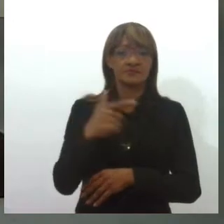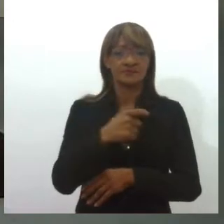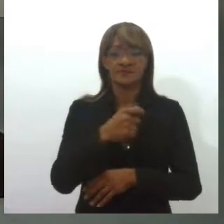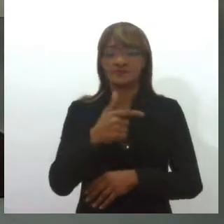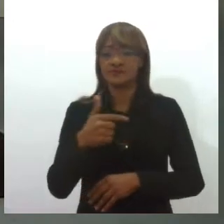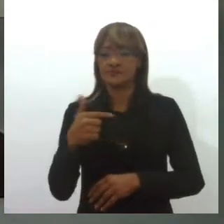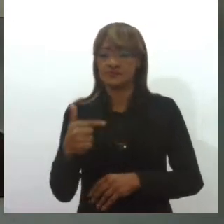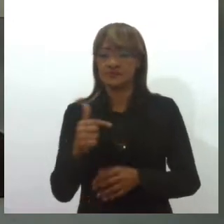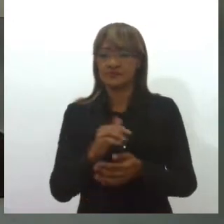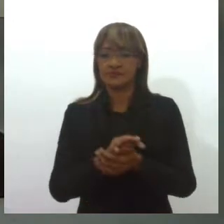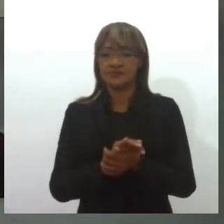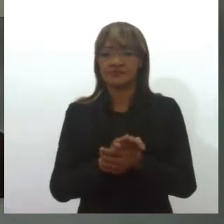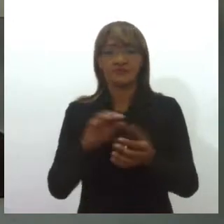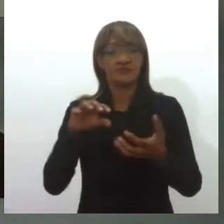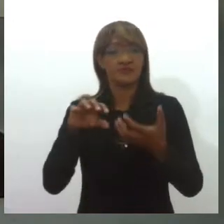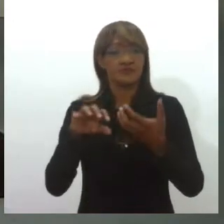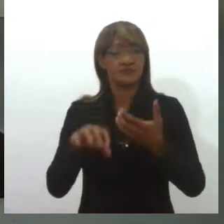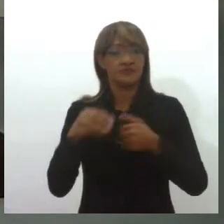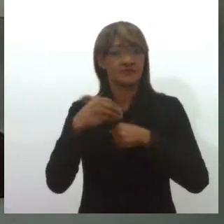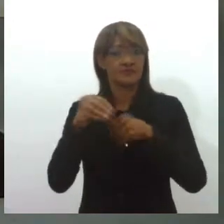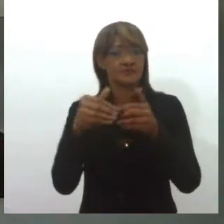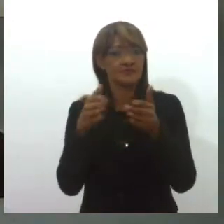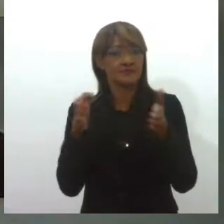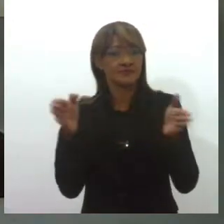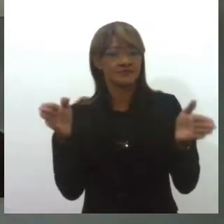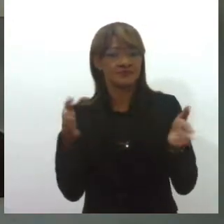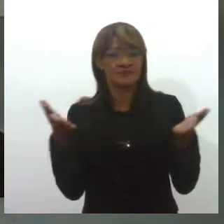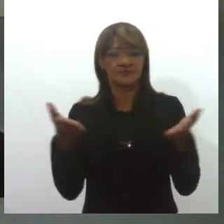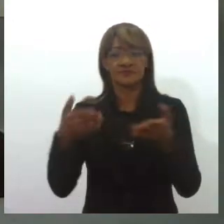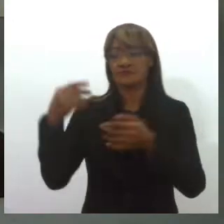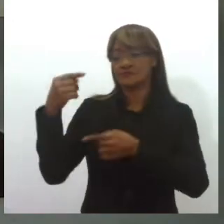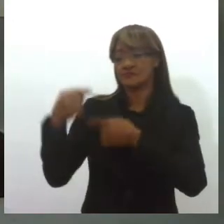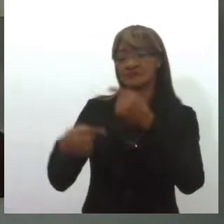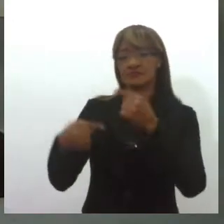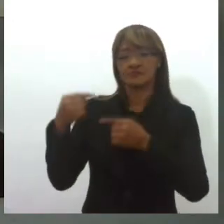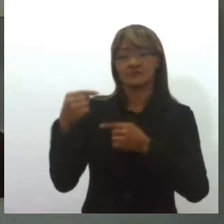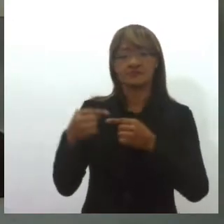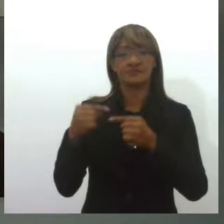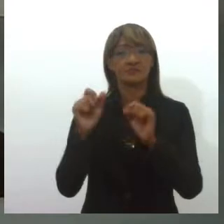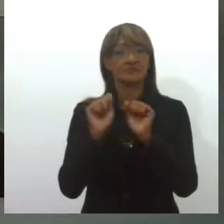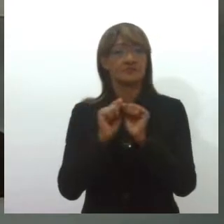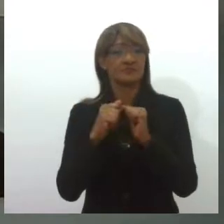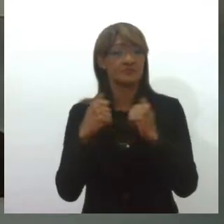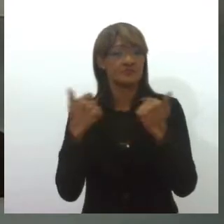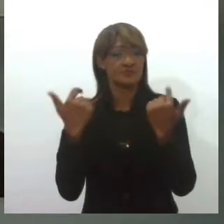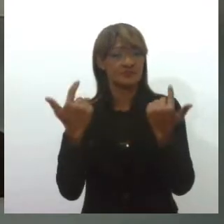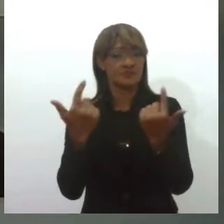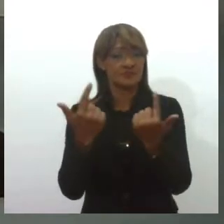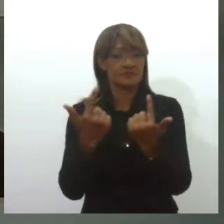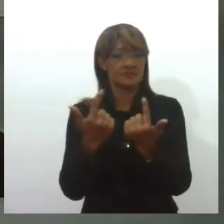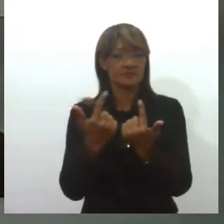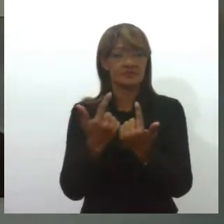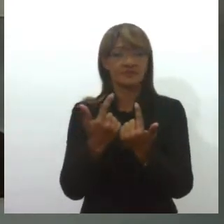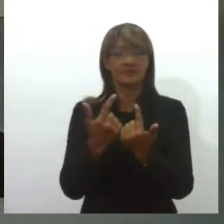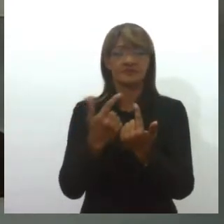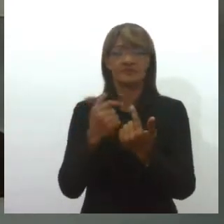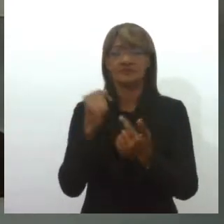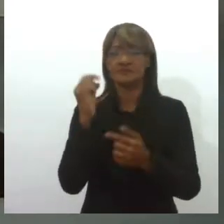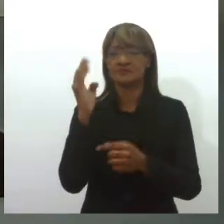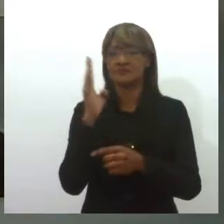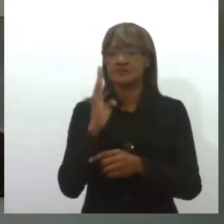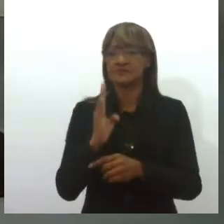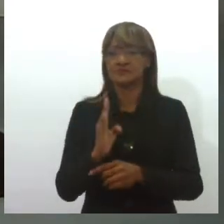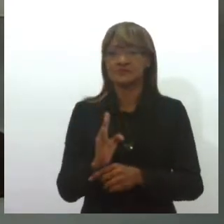O programa Congresso em Pauta está no ar para debater os destaques do Legislativo Nacional e de outras instâncias